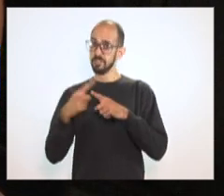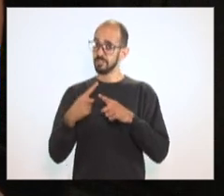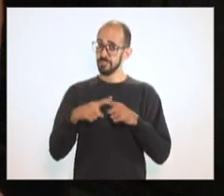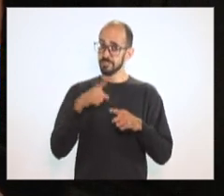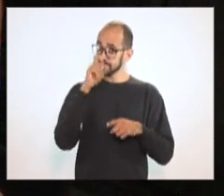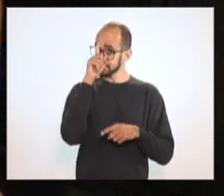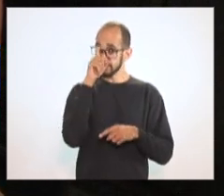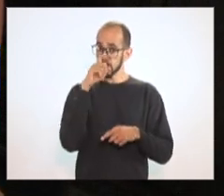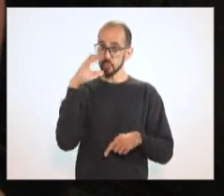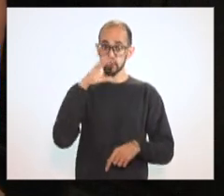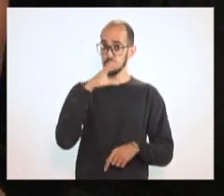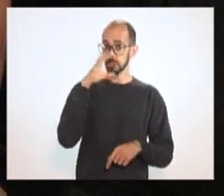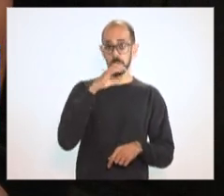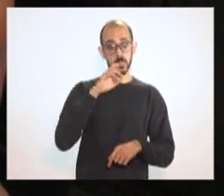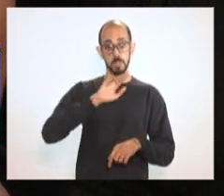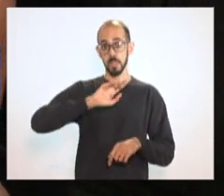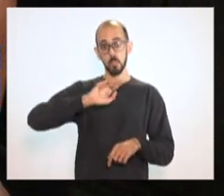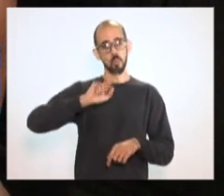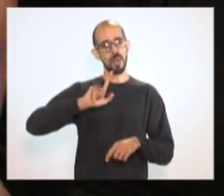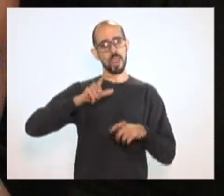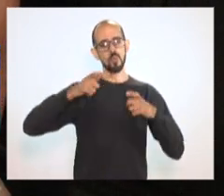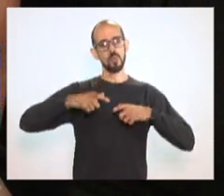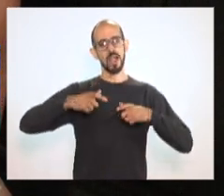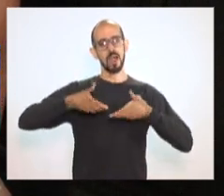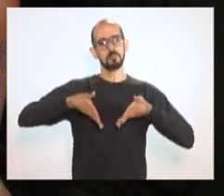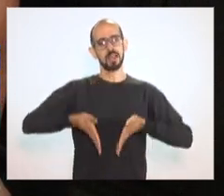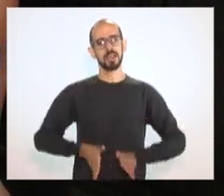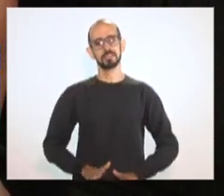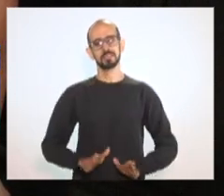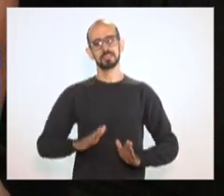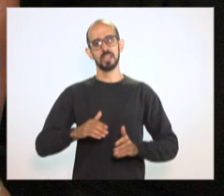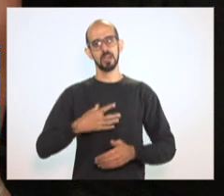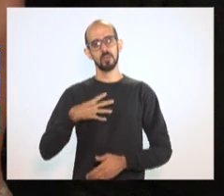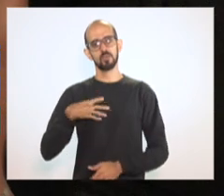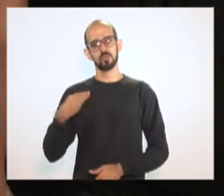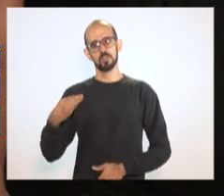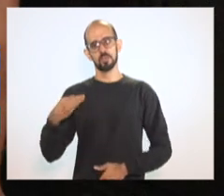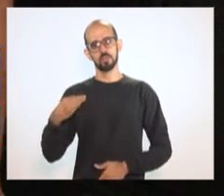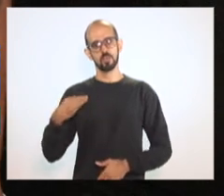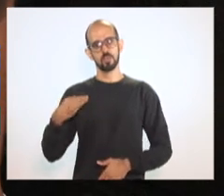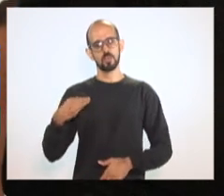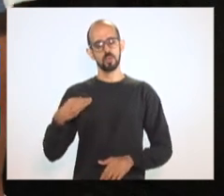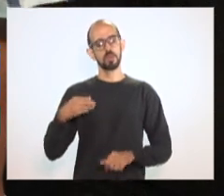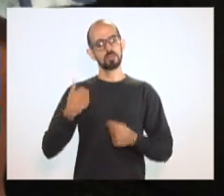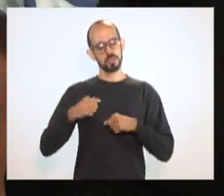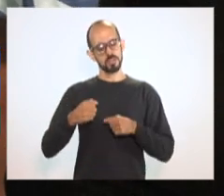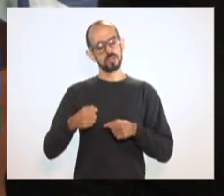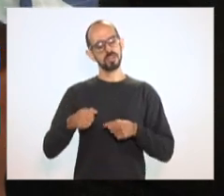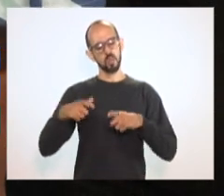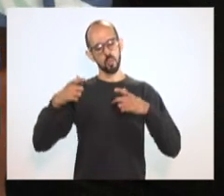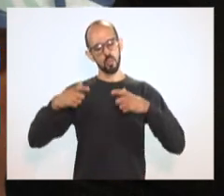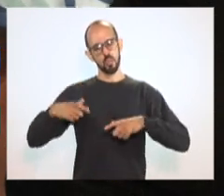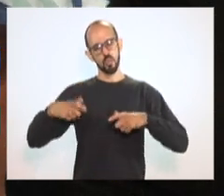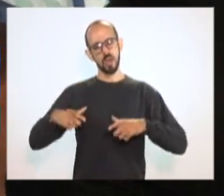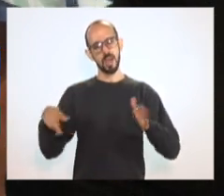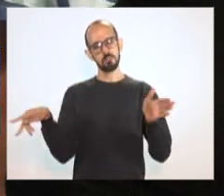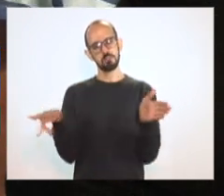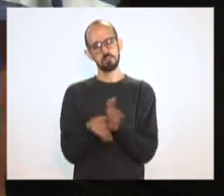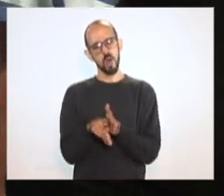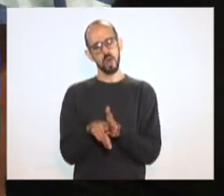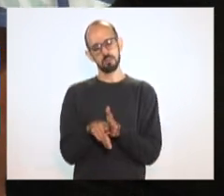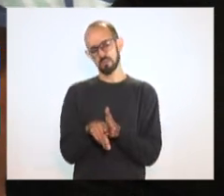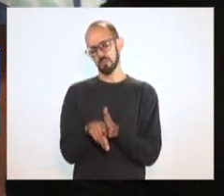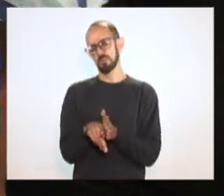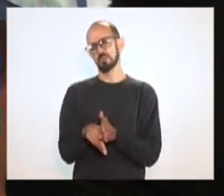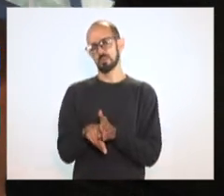não tem que ter maternidade maternidade a mulher tem que ser atendida em maternidade que são estruturas específicas